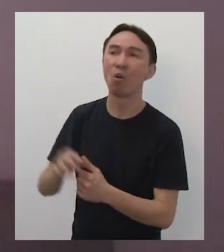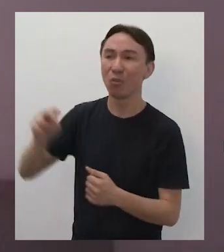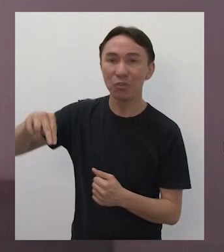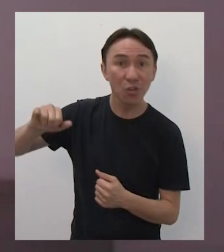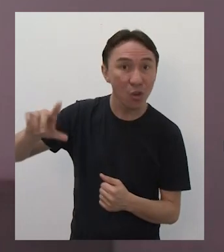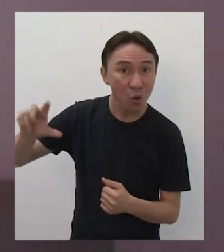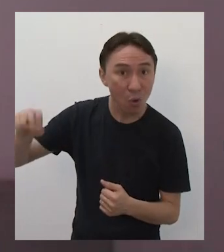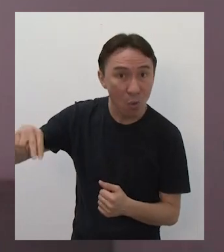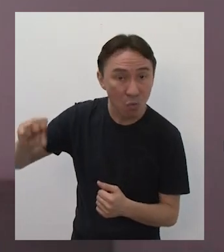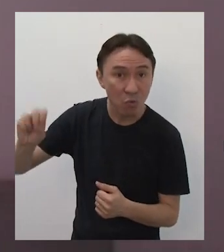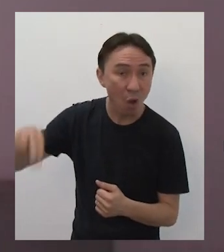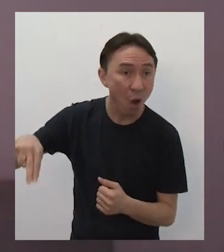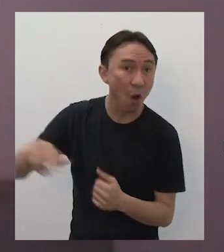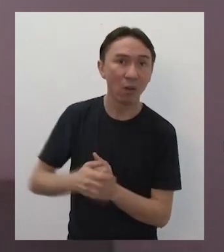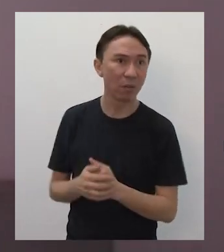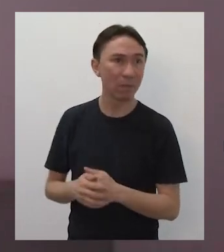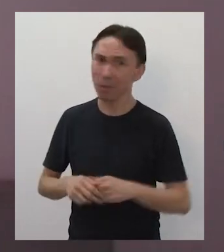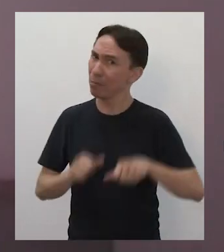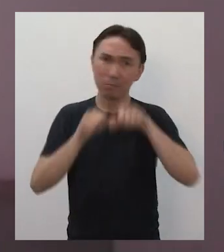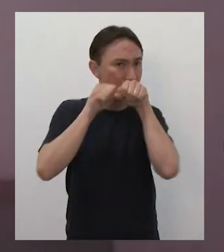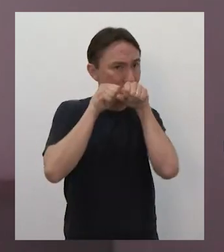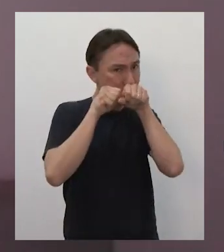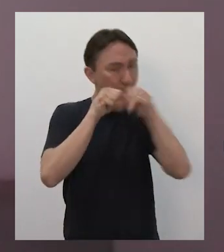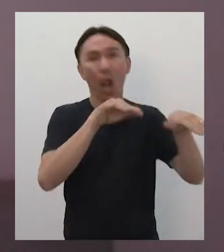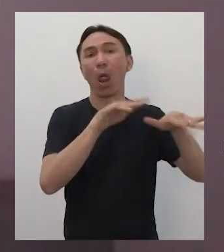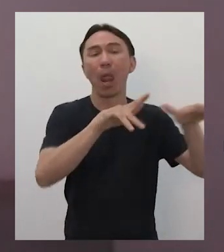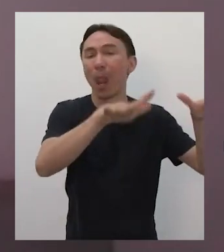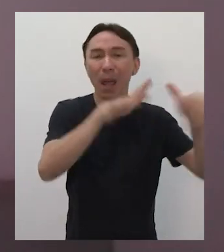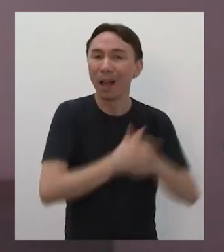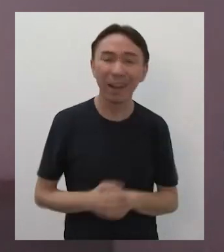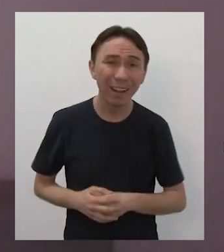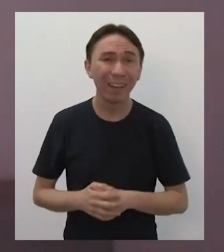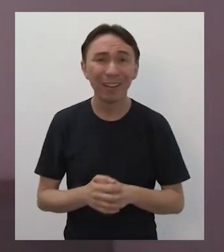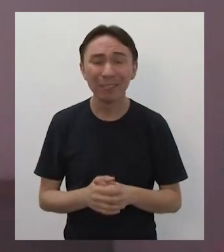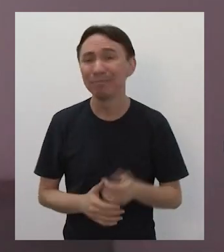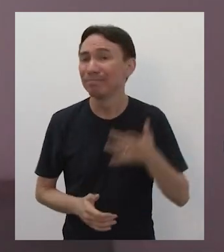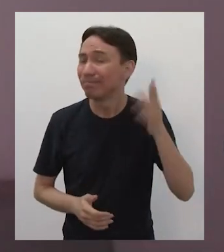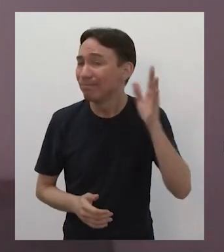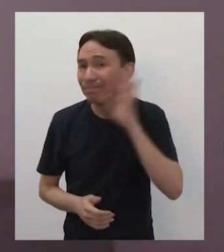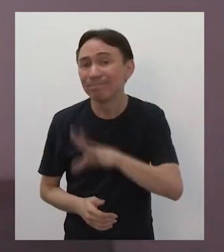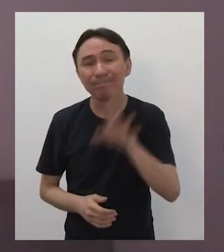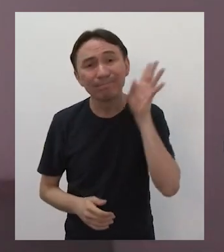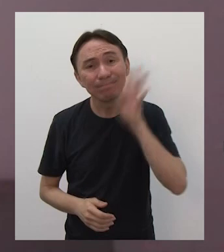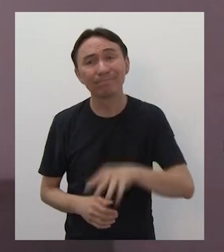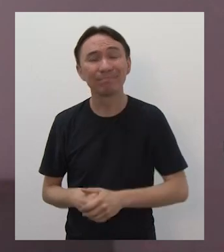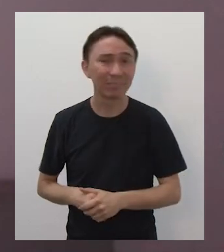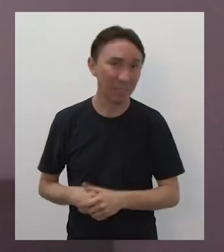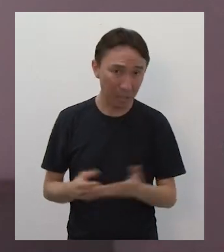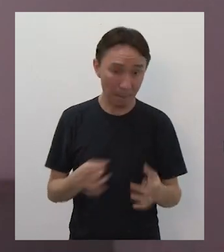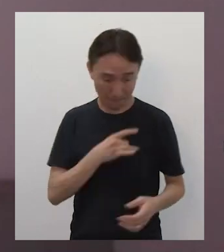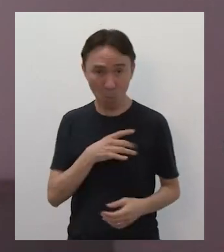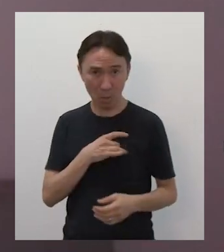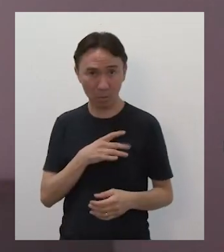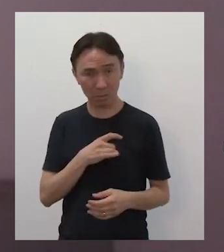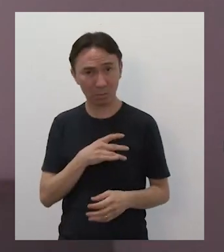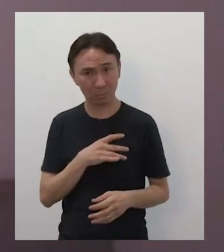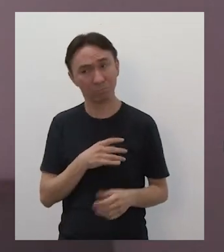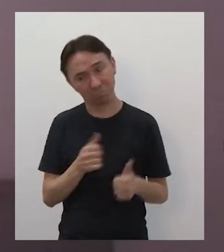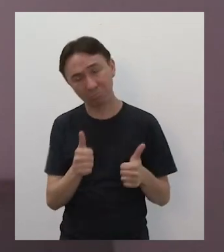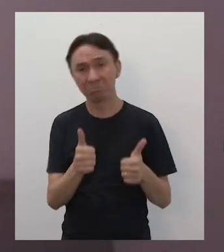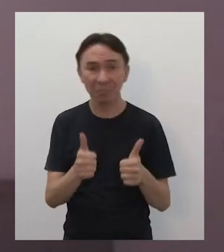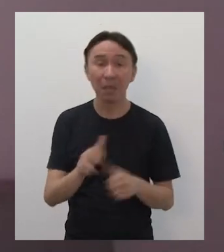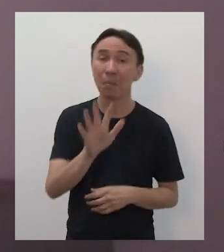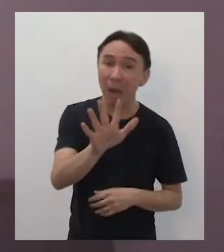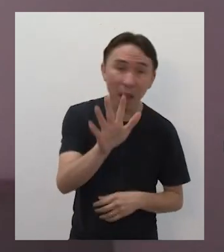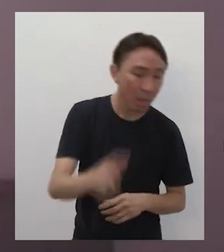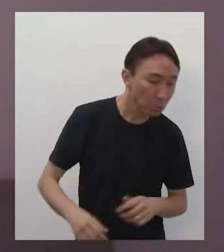Então, é muito gostoso. A gente tem que se dar esse prazer. Dá medo, mas sair da zona de